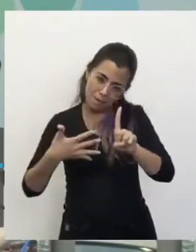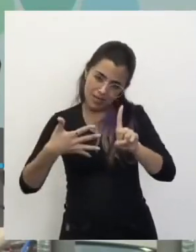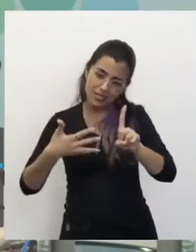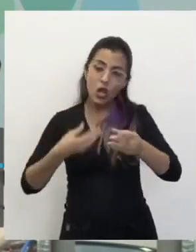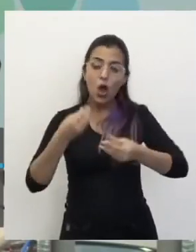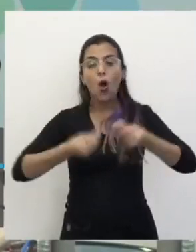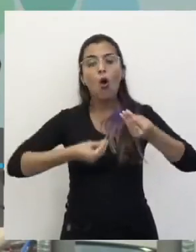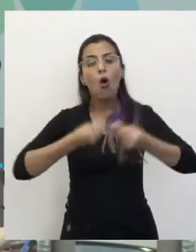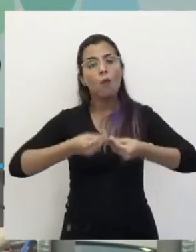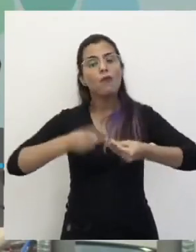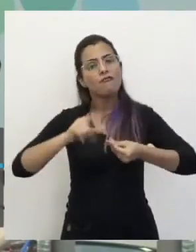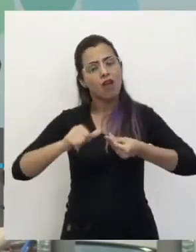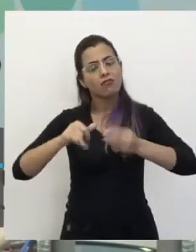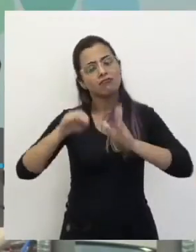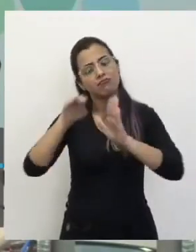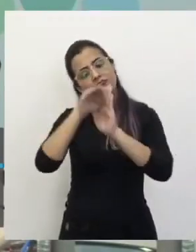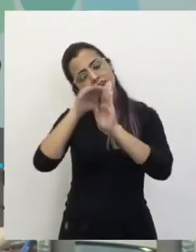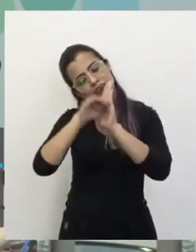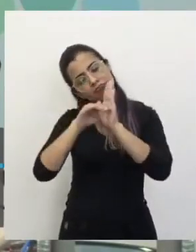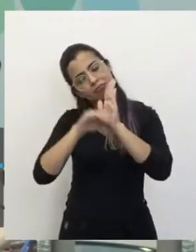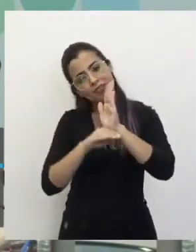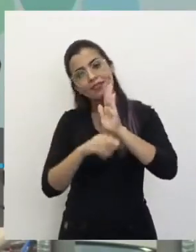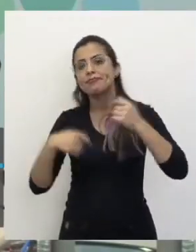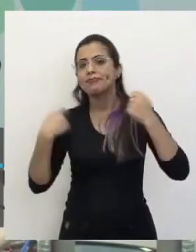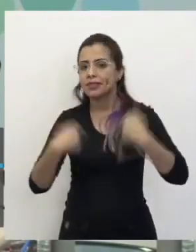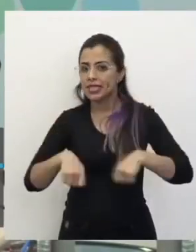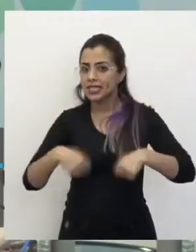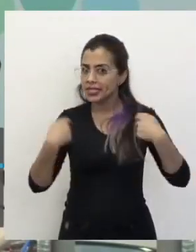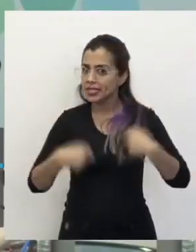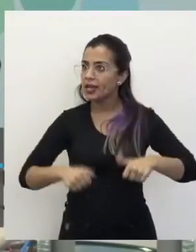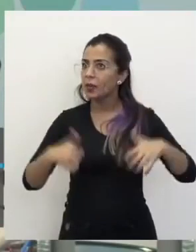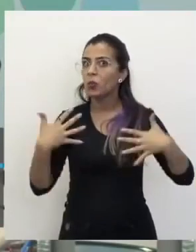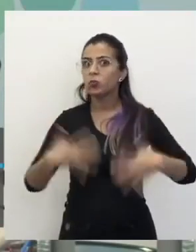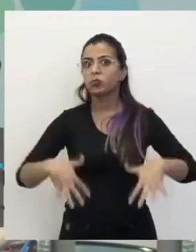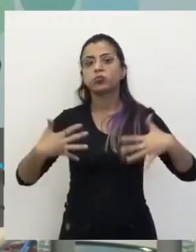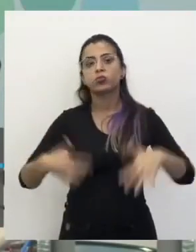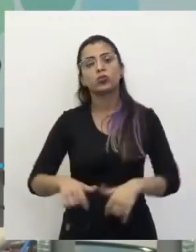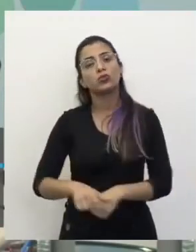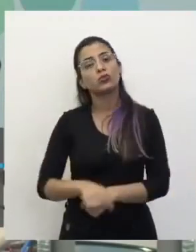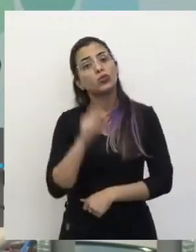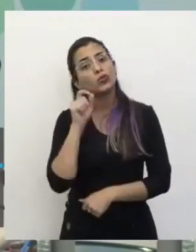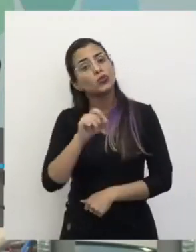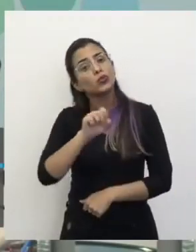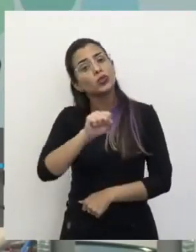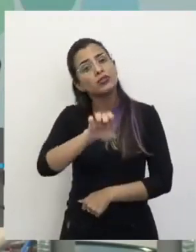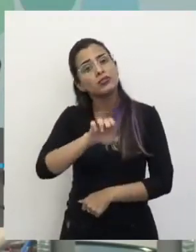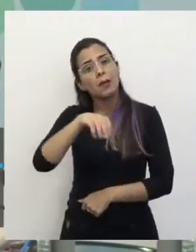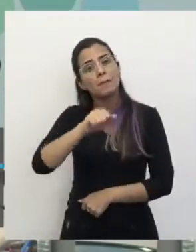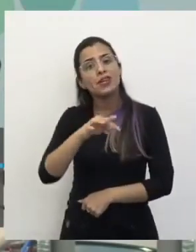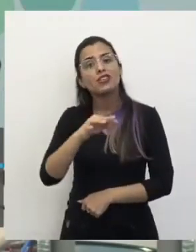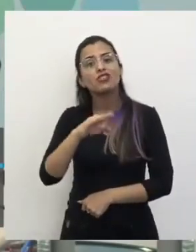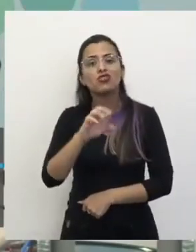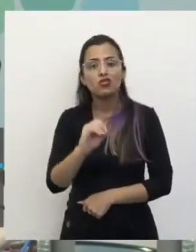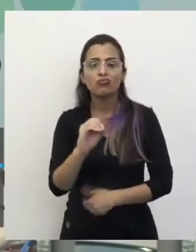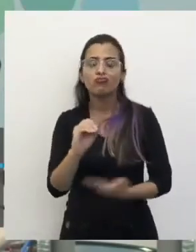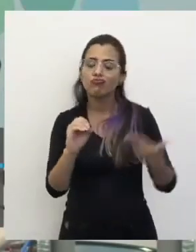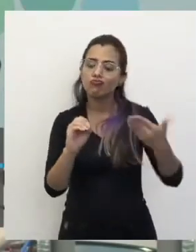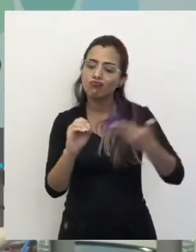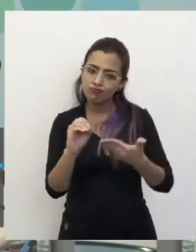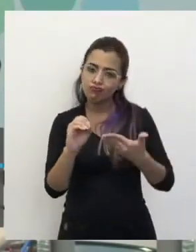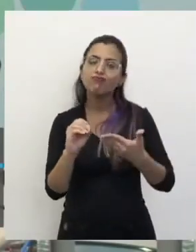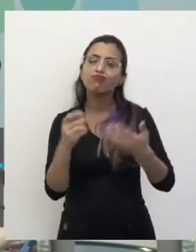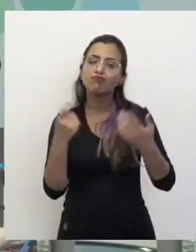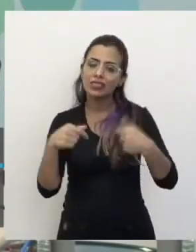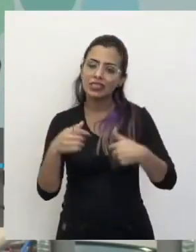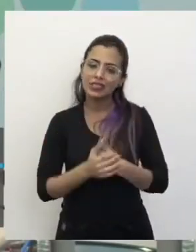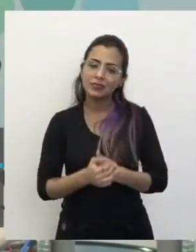se encaminhar a minha argumentação, depende muito do lado semântico que cada articulador dá ali, que cada conector dá. Toda